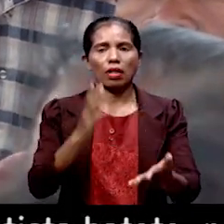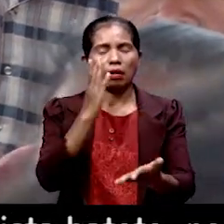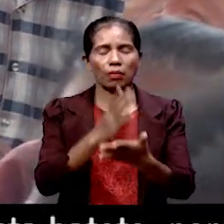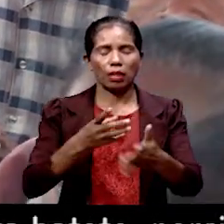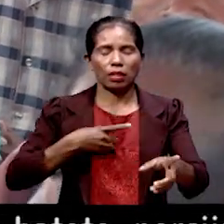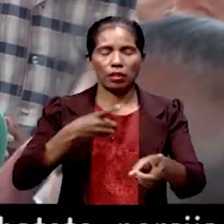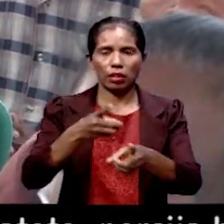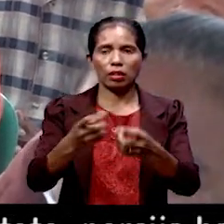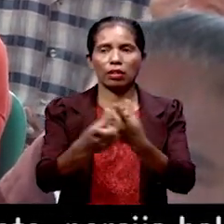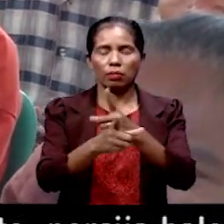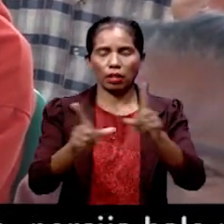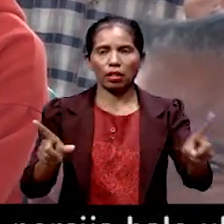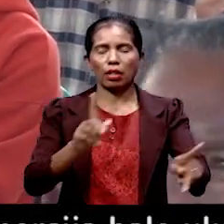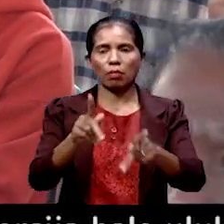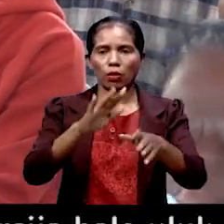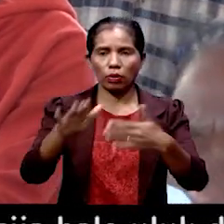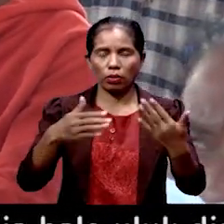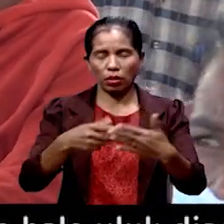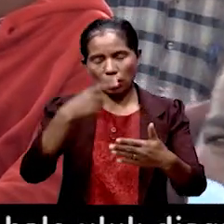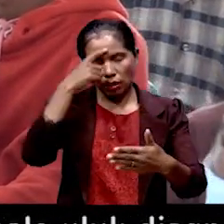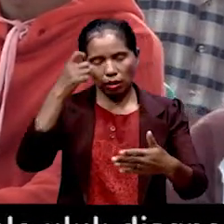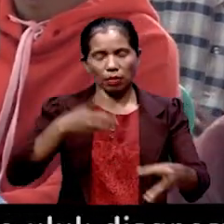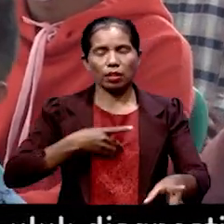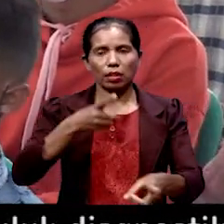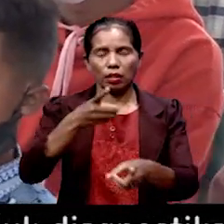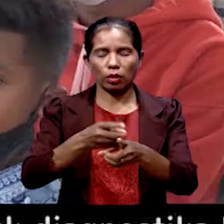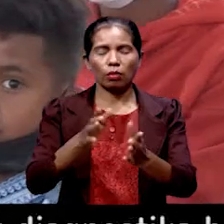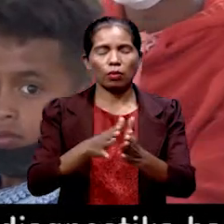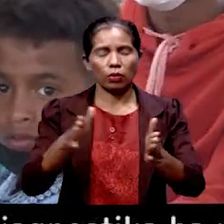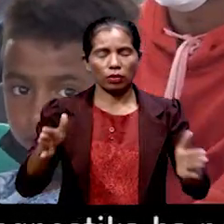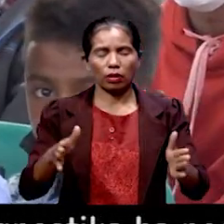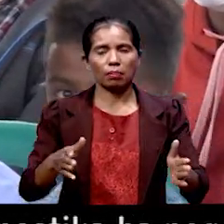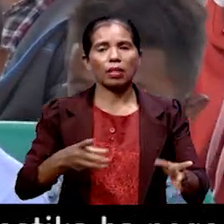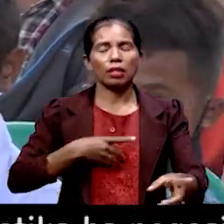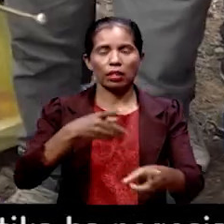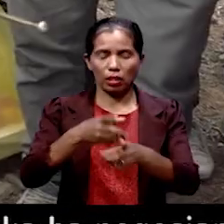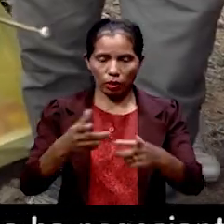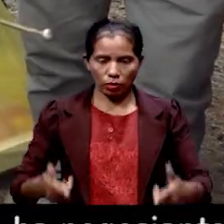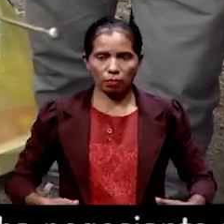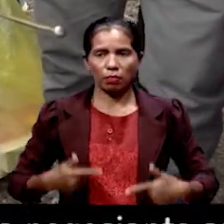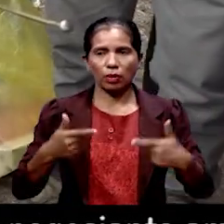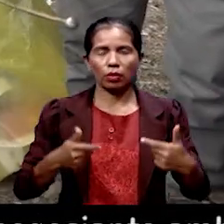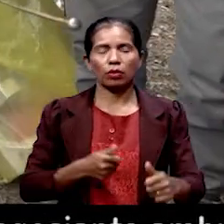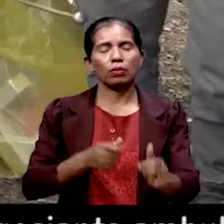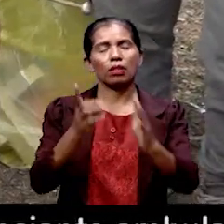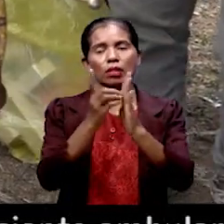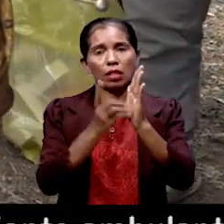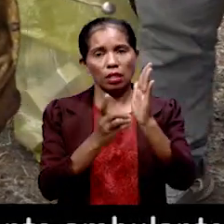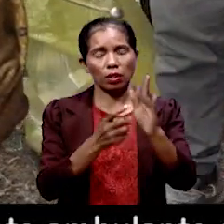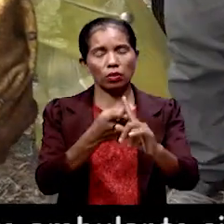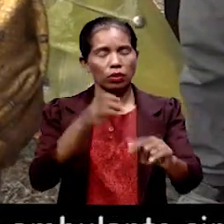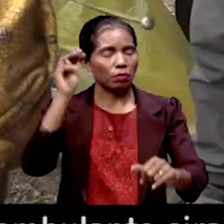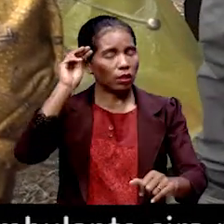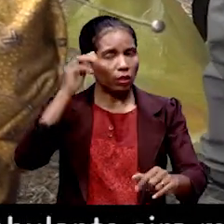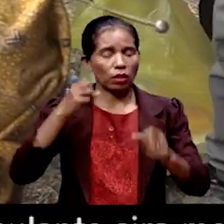direito e liberdade cidadão Siranian, também direito Botlio e a mundo mais direito Morisnian. Enquanto ter dado o Ministério de Saúde a